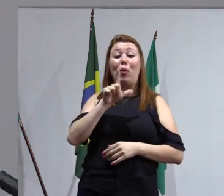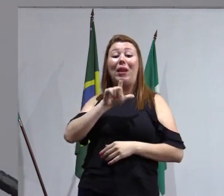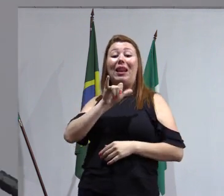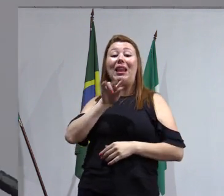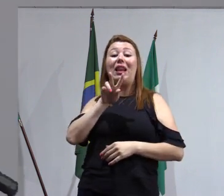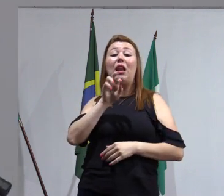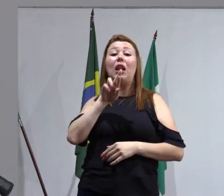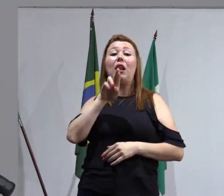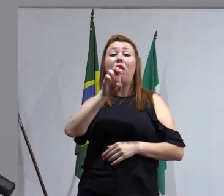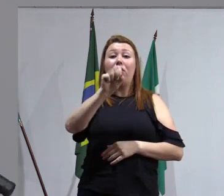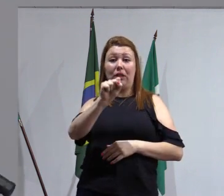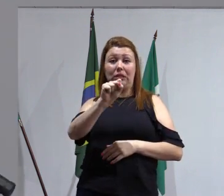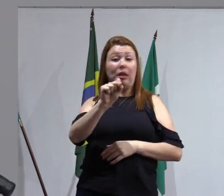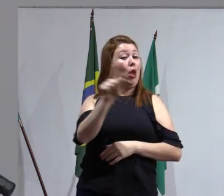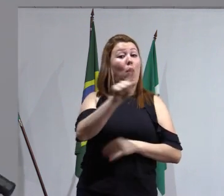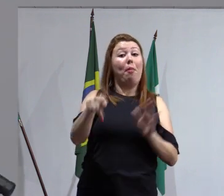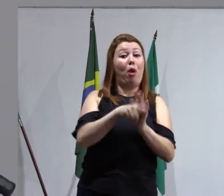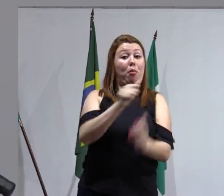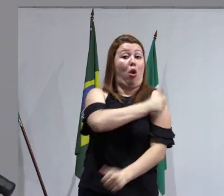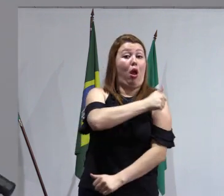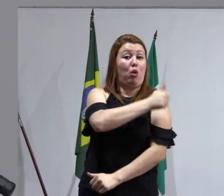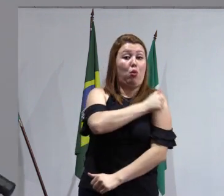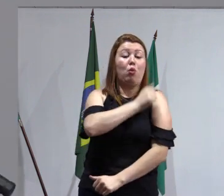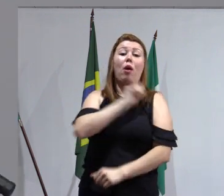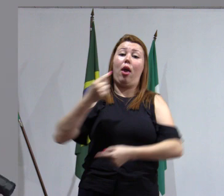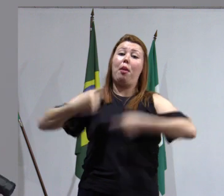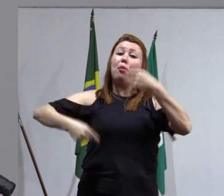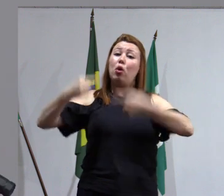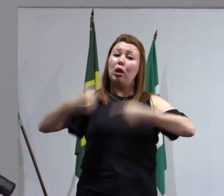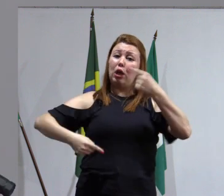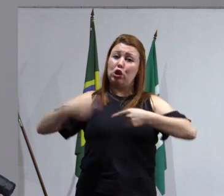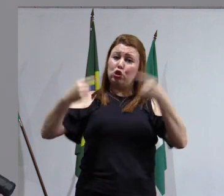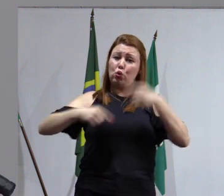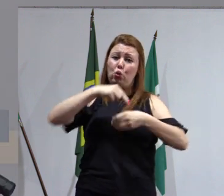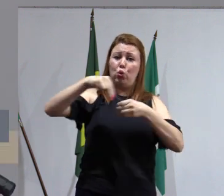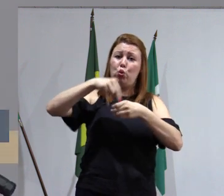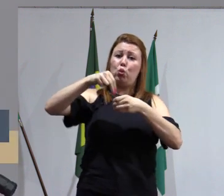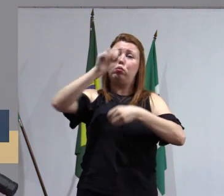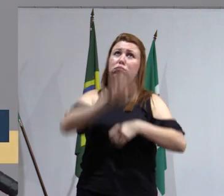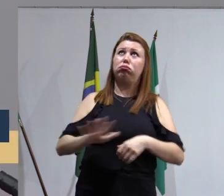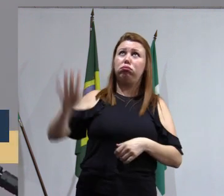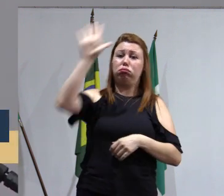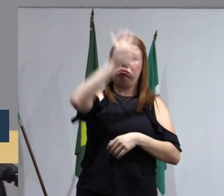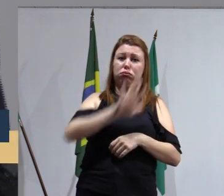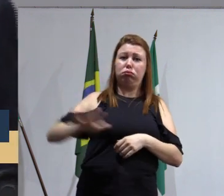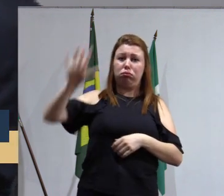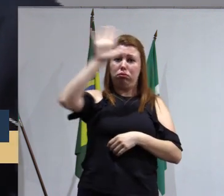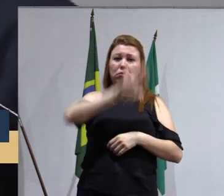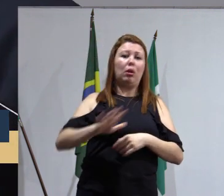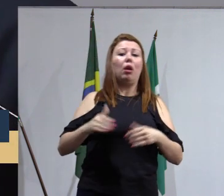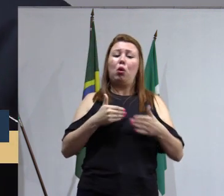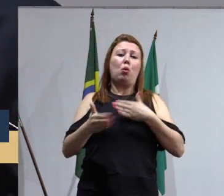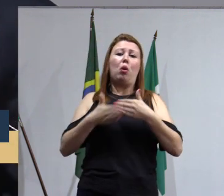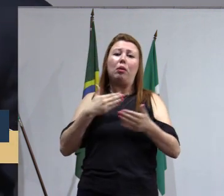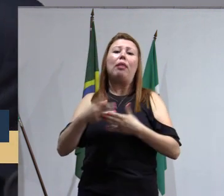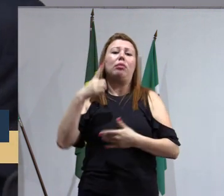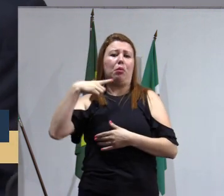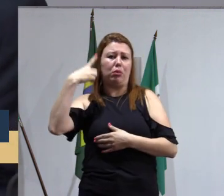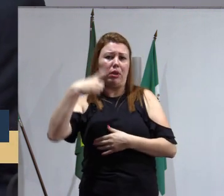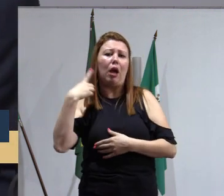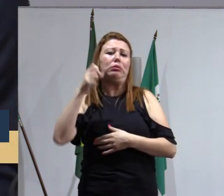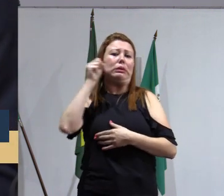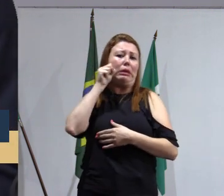que não é estudantil, é uma associação política de nível nacional, com um senador e 3 deputados federais